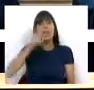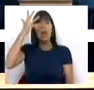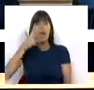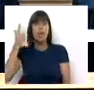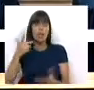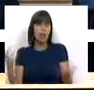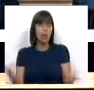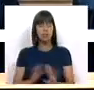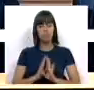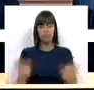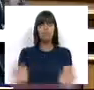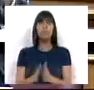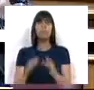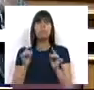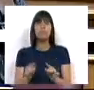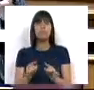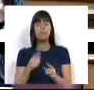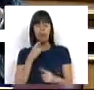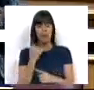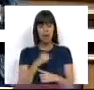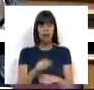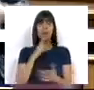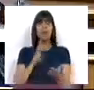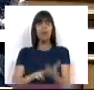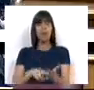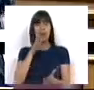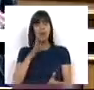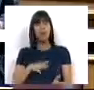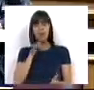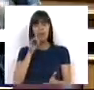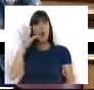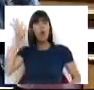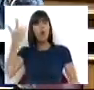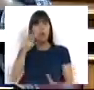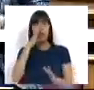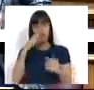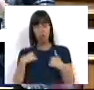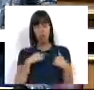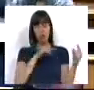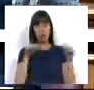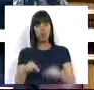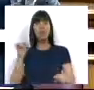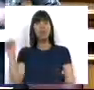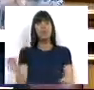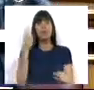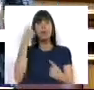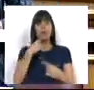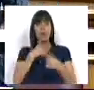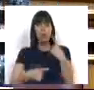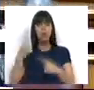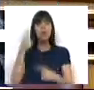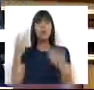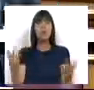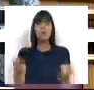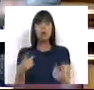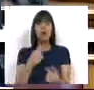dia-a-dia. Depois, esta negação da realidade, como eu estava a dizer, acontece permanentemente. Quando nós viemos aqui pela primeira vez denunciar